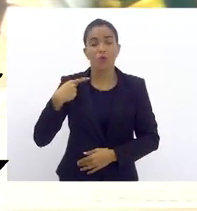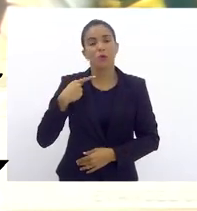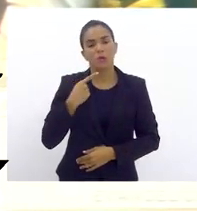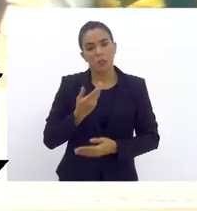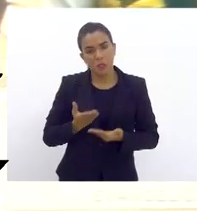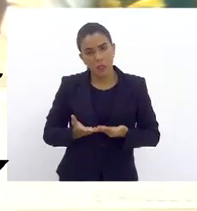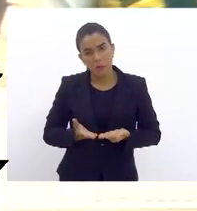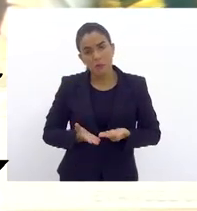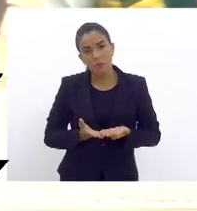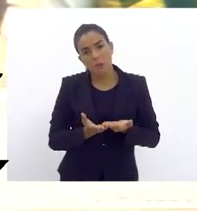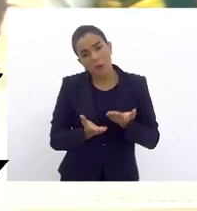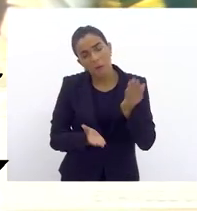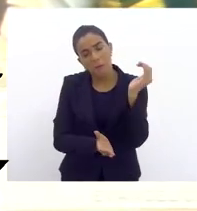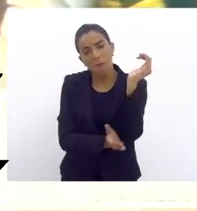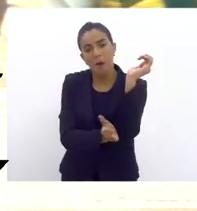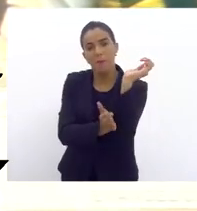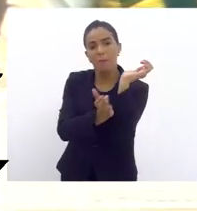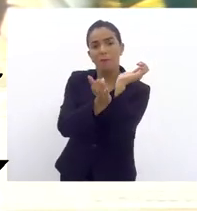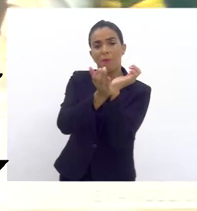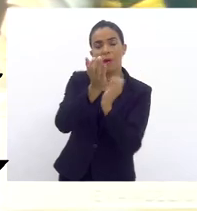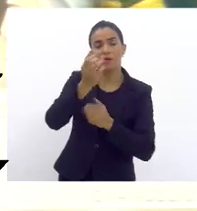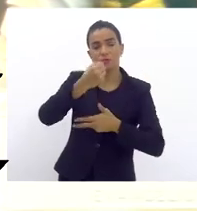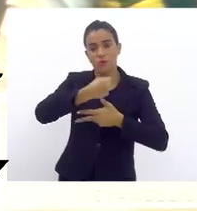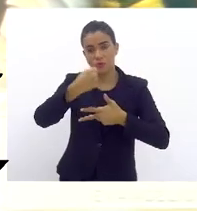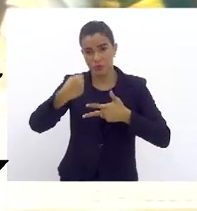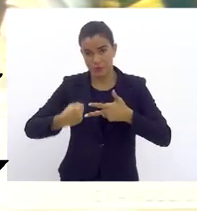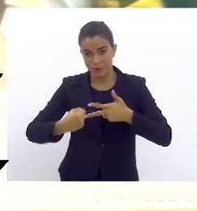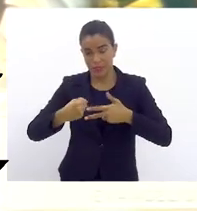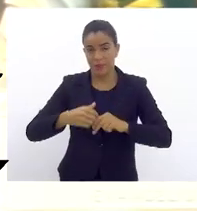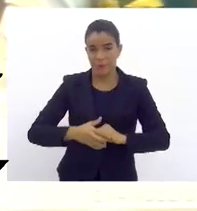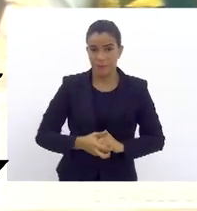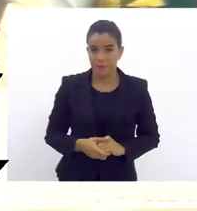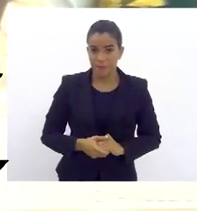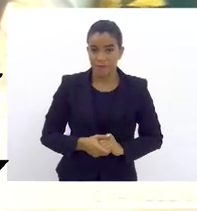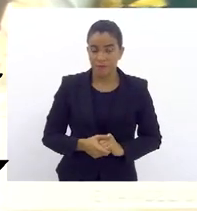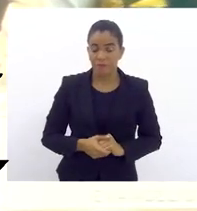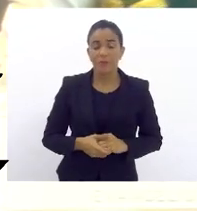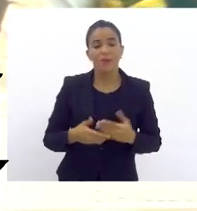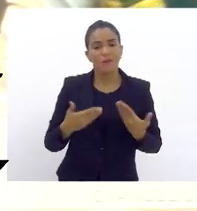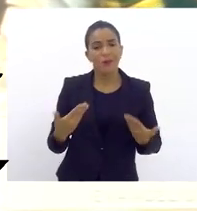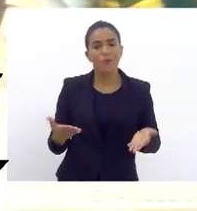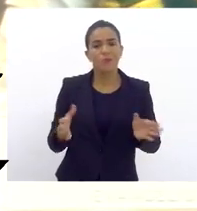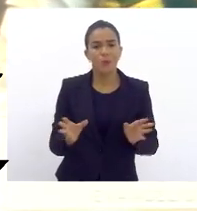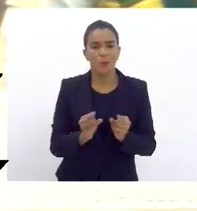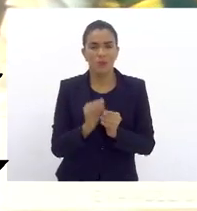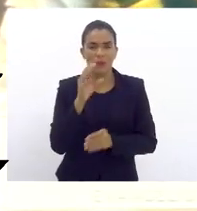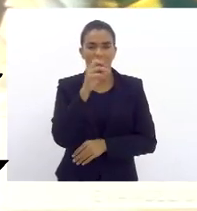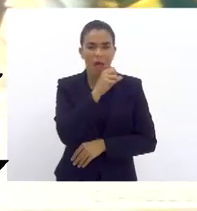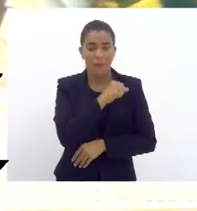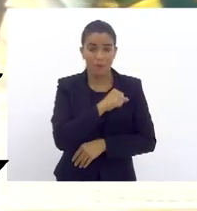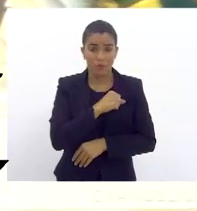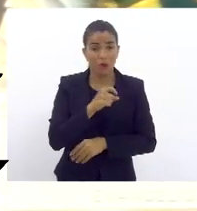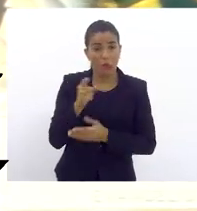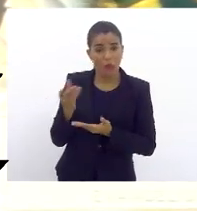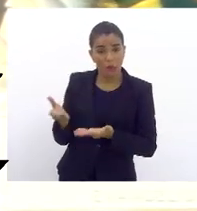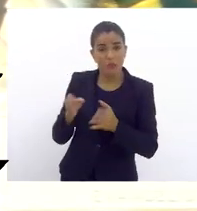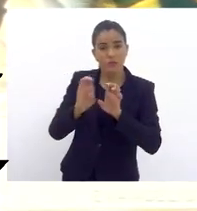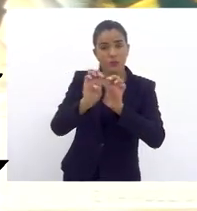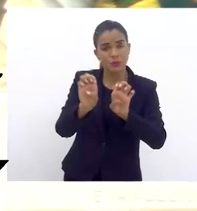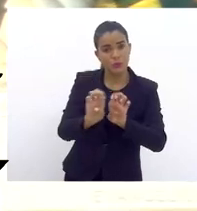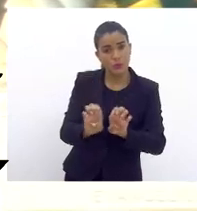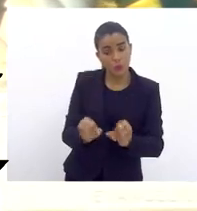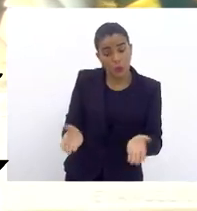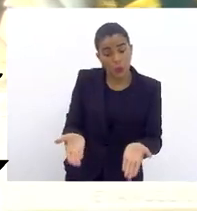segue o seu caminho no poder judiciário então em um resumo muito rápido essa é a estrutura